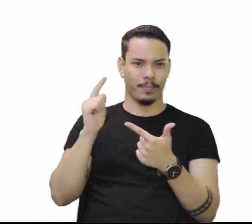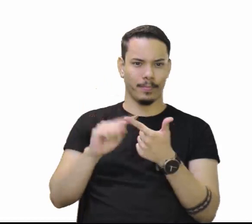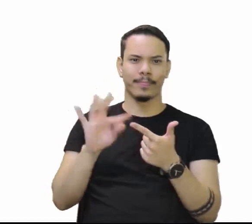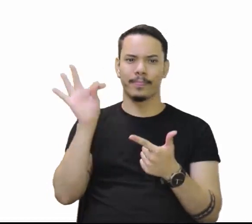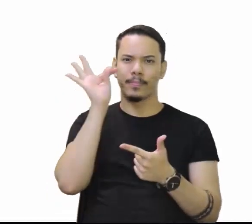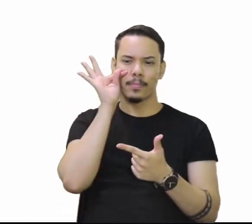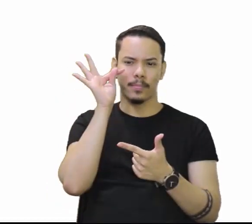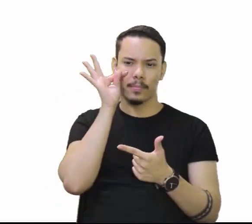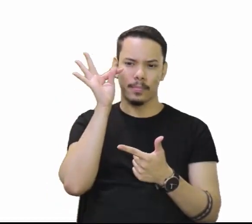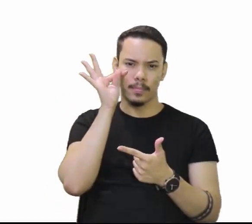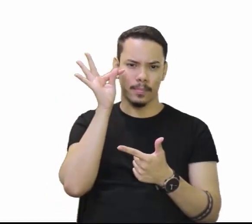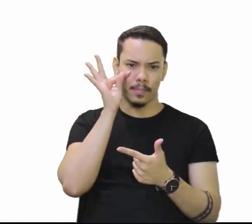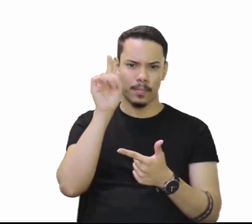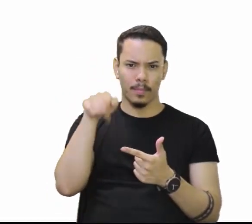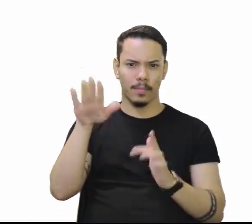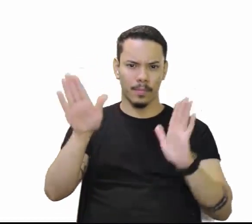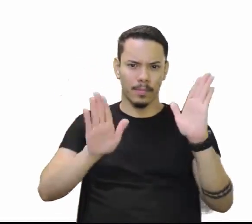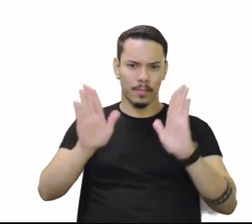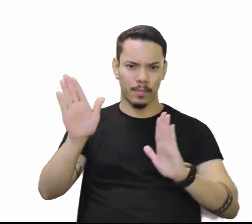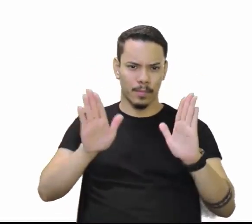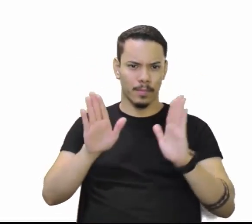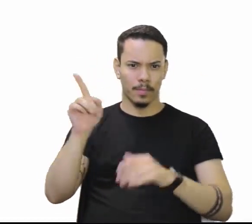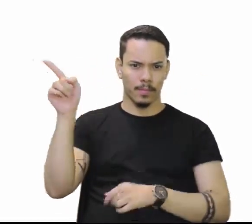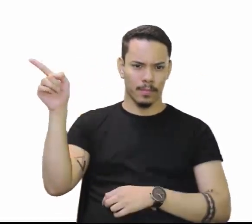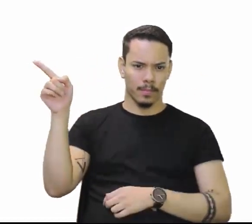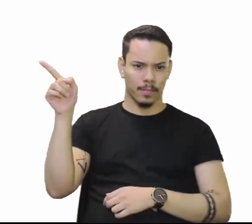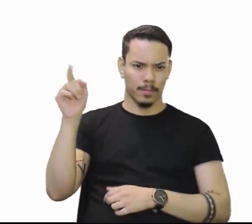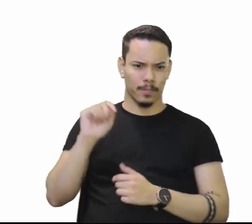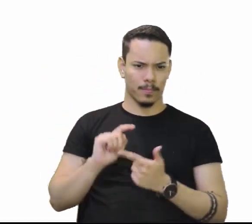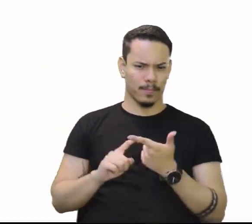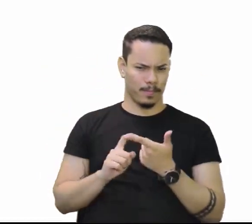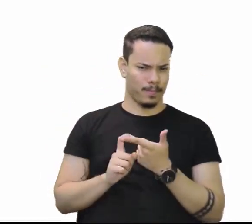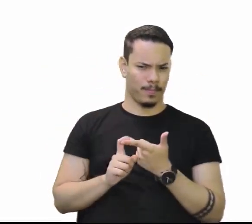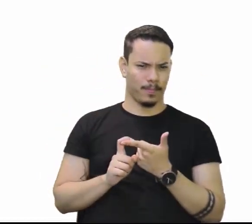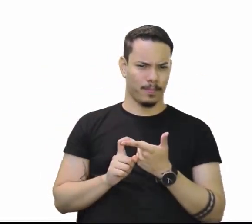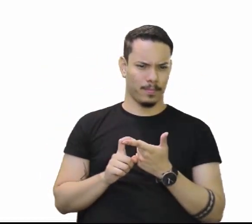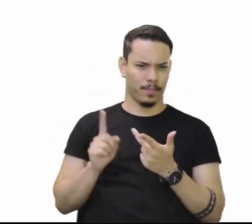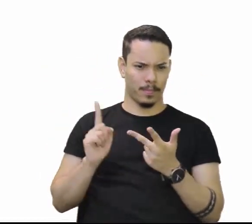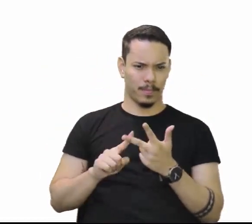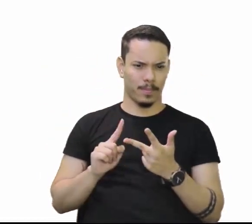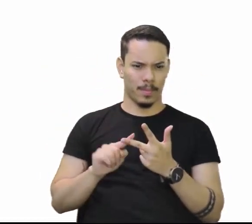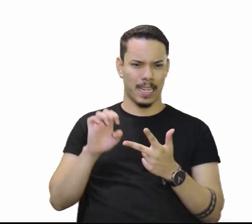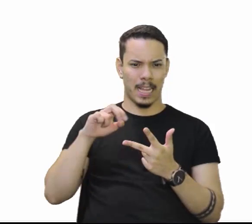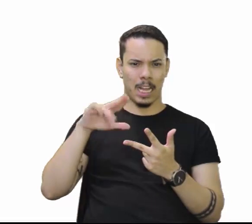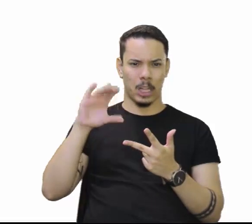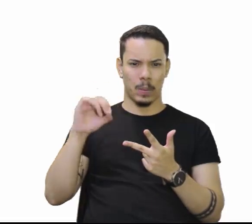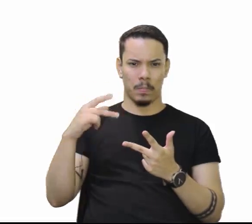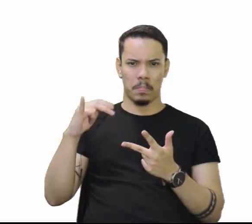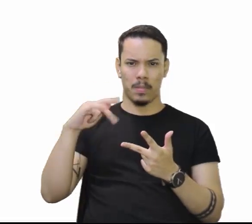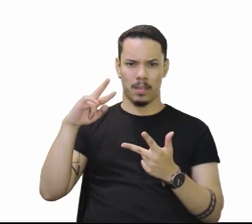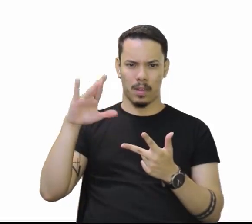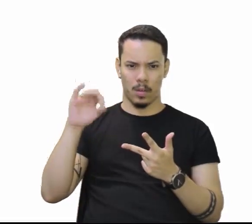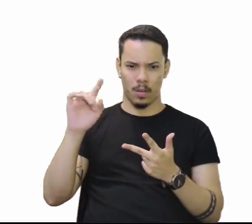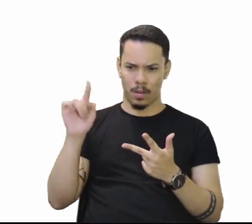Jorge Teixeira é do período do Juscelino Kubitschek. O Enio